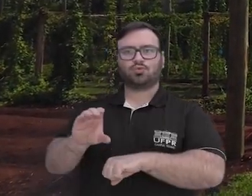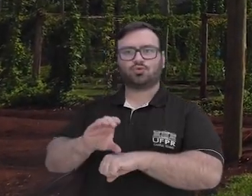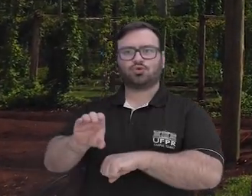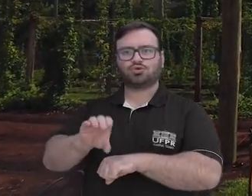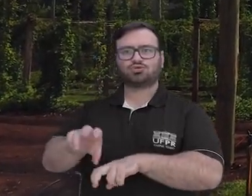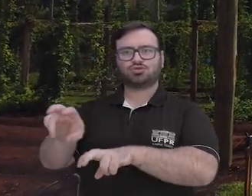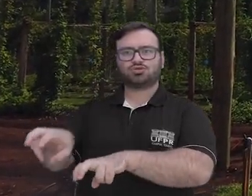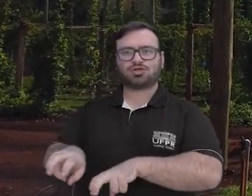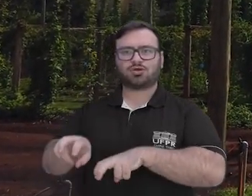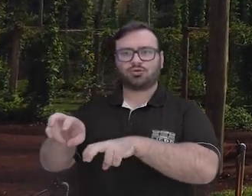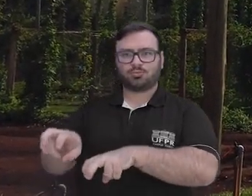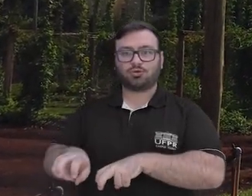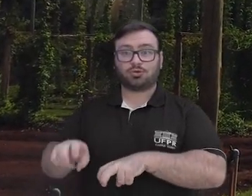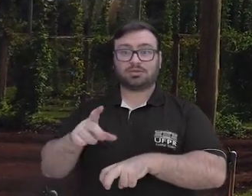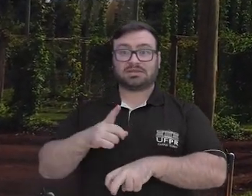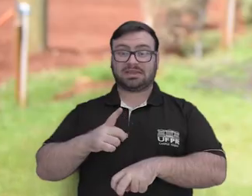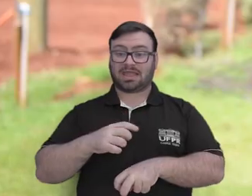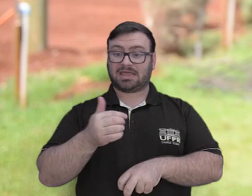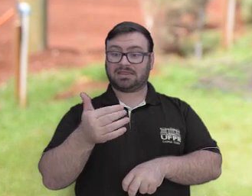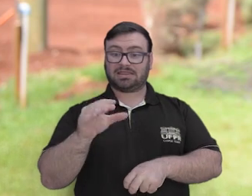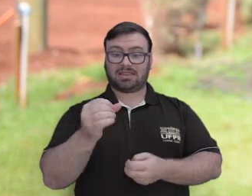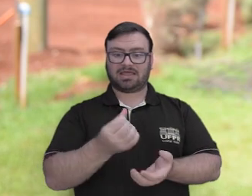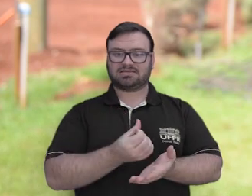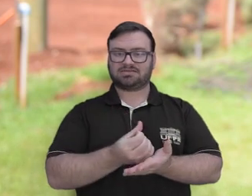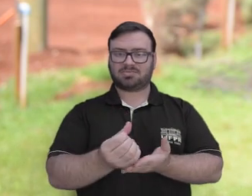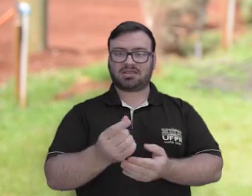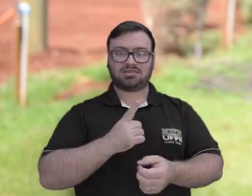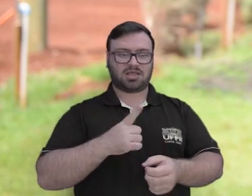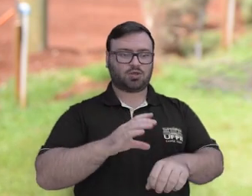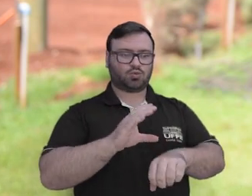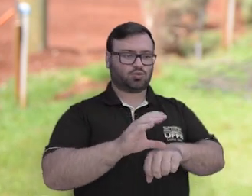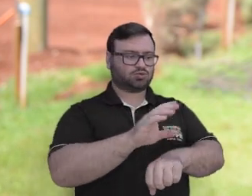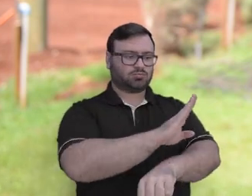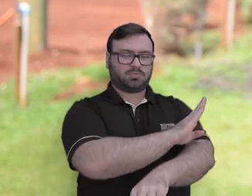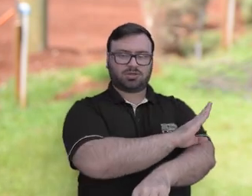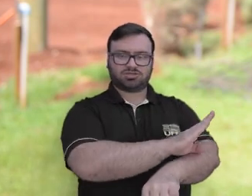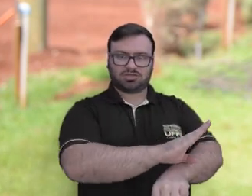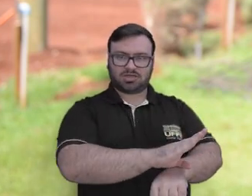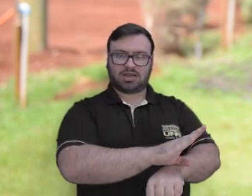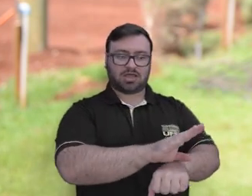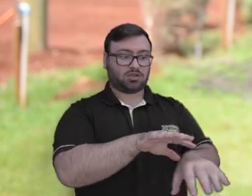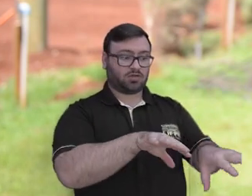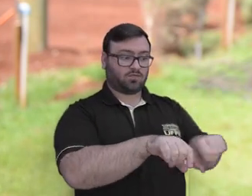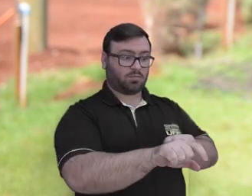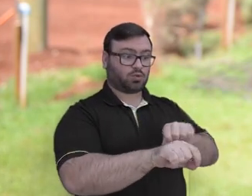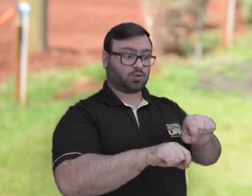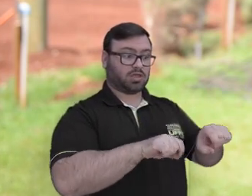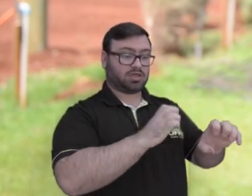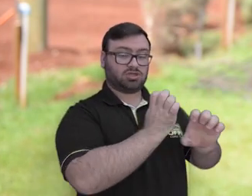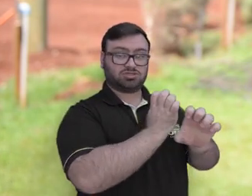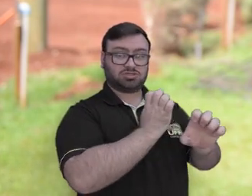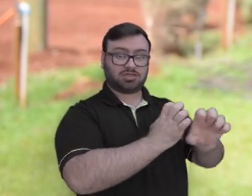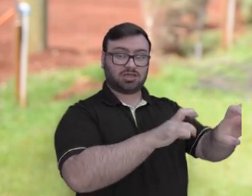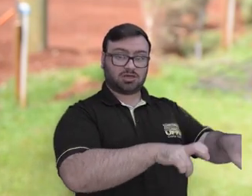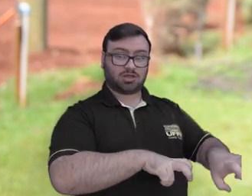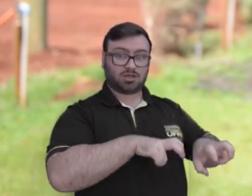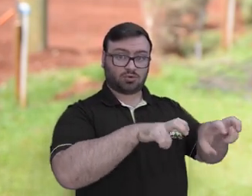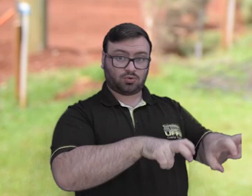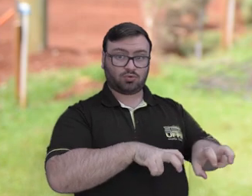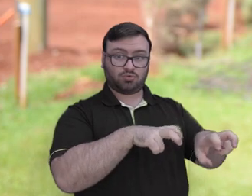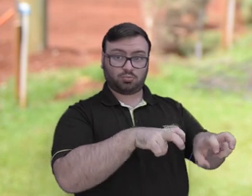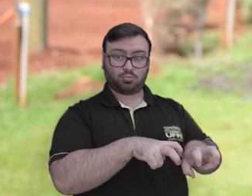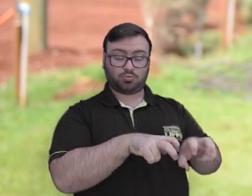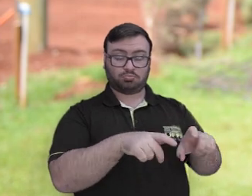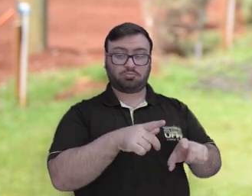de agronomia, ele é composto por 10 semestres, nós temos um bacharelado, titulação é engenheiro agrônomo, e a